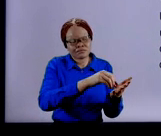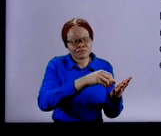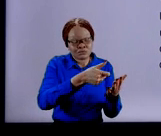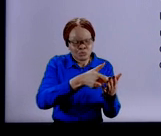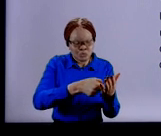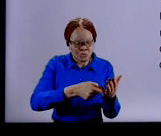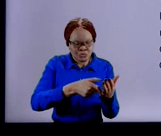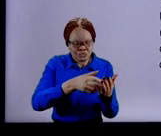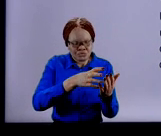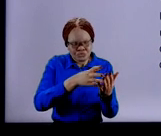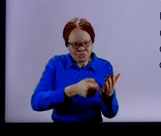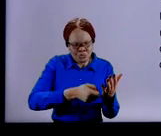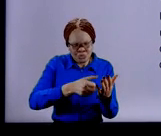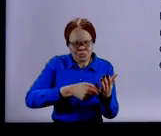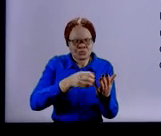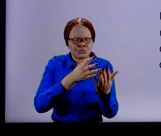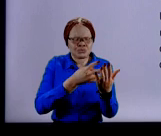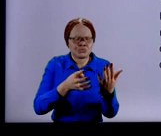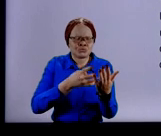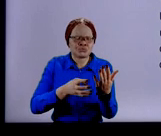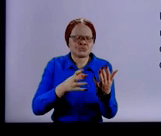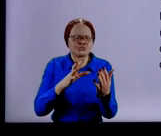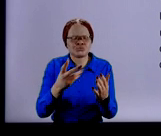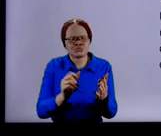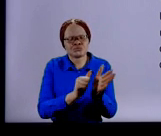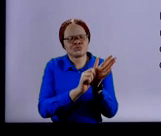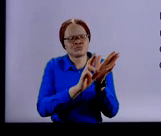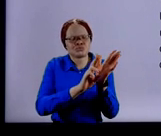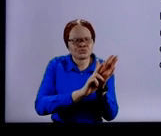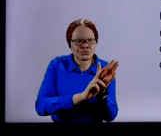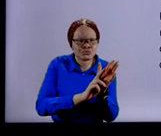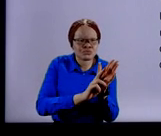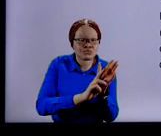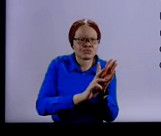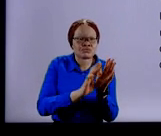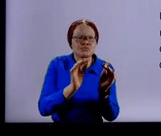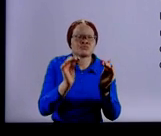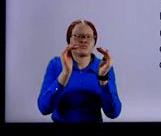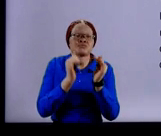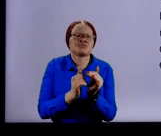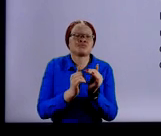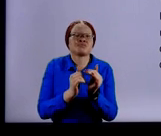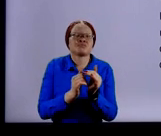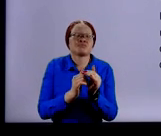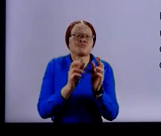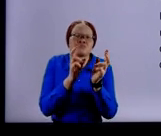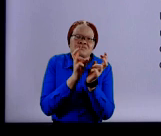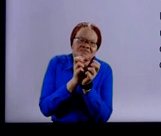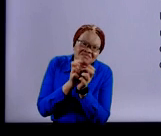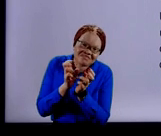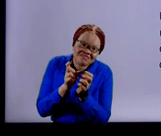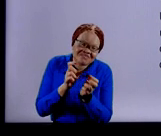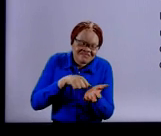retirada do texto abaixo os artigos definidos e indefinidos o título do texto é